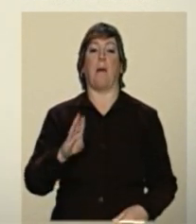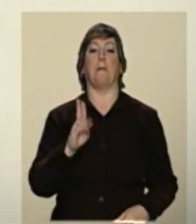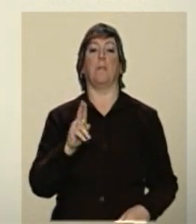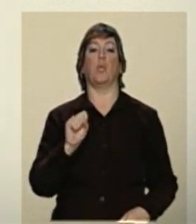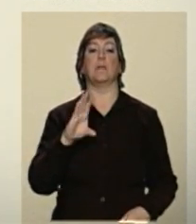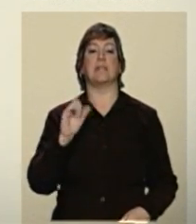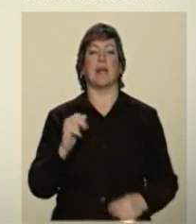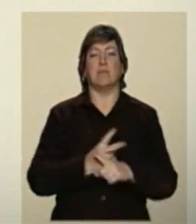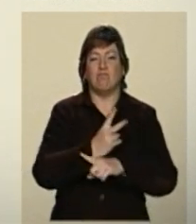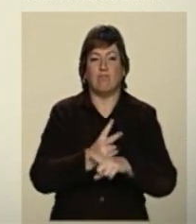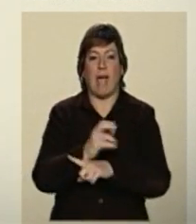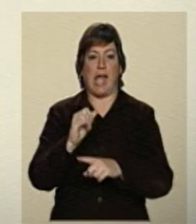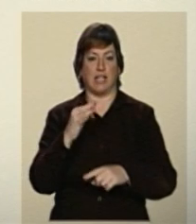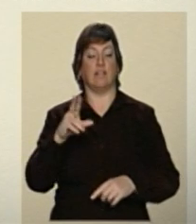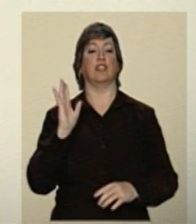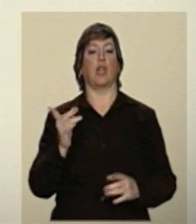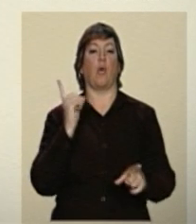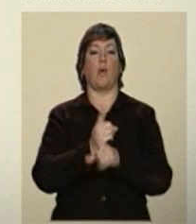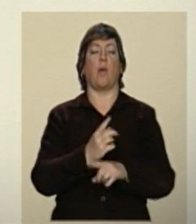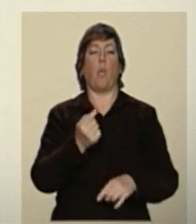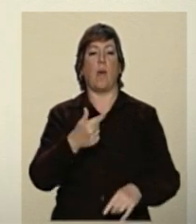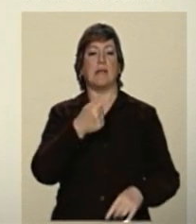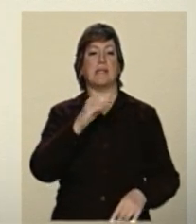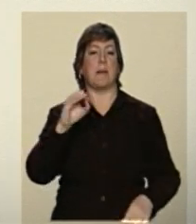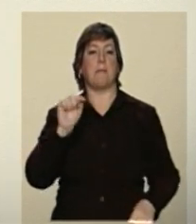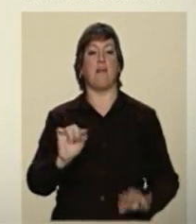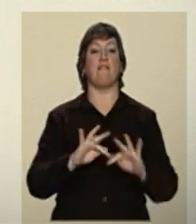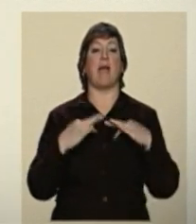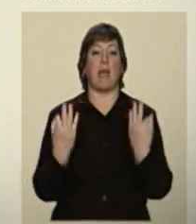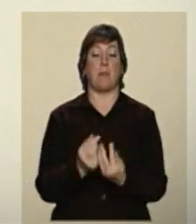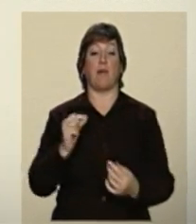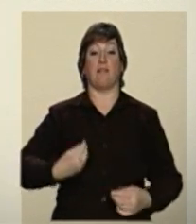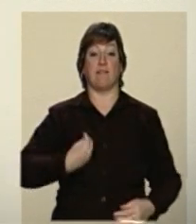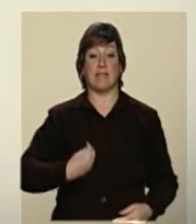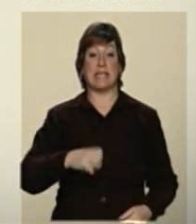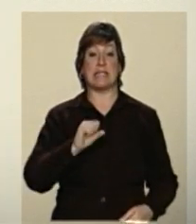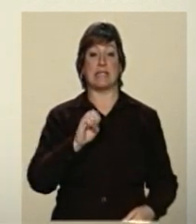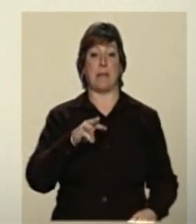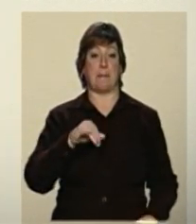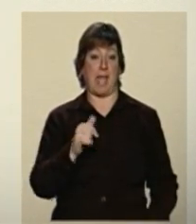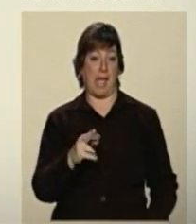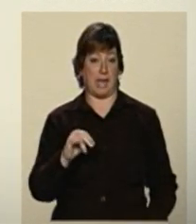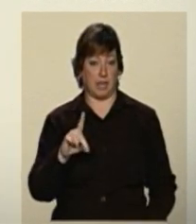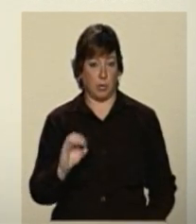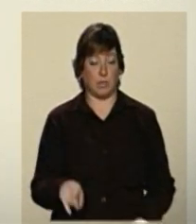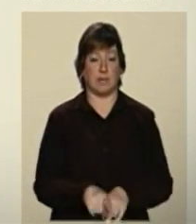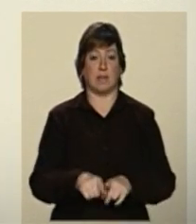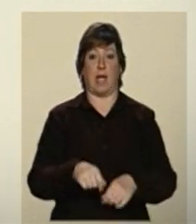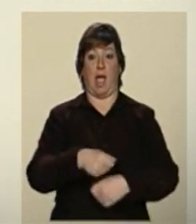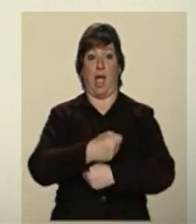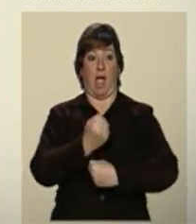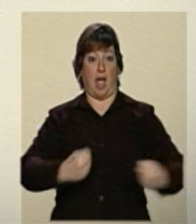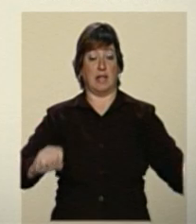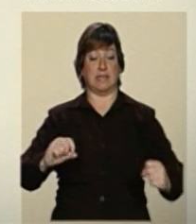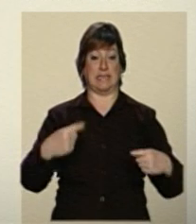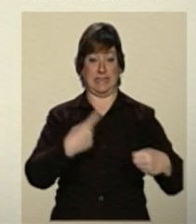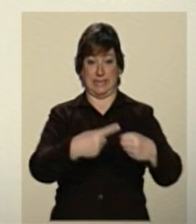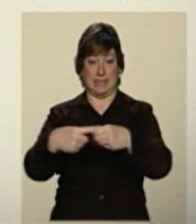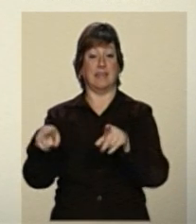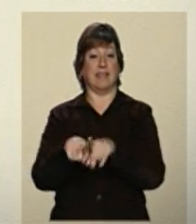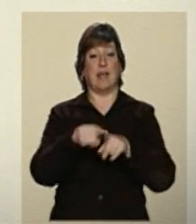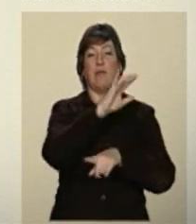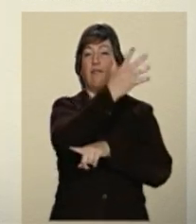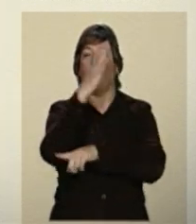encontramos quase 700.000 famílias que vivem no semiárido nas grandes cidades e até nas florestas